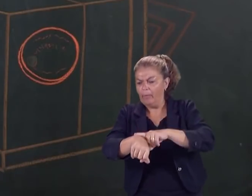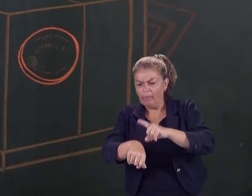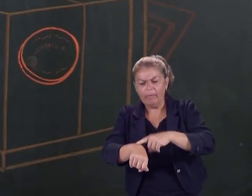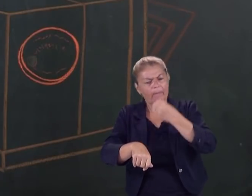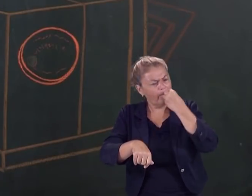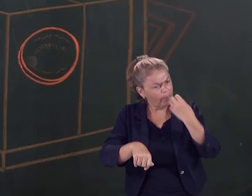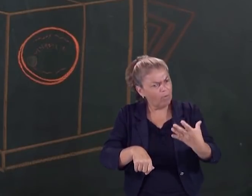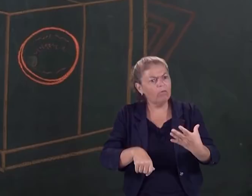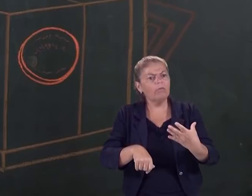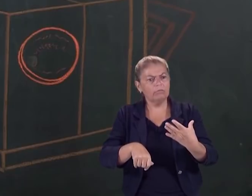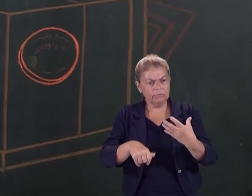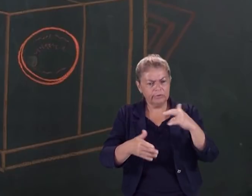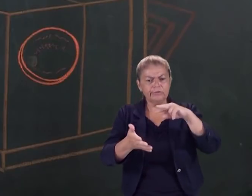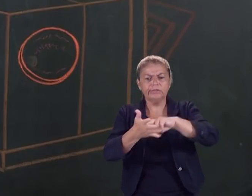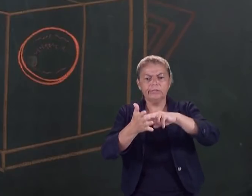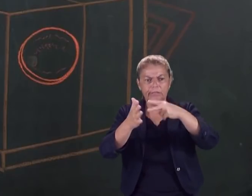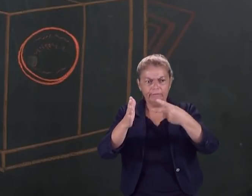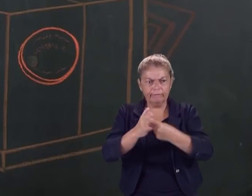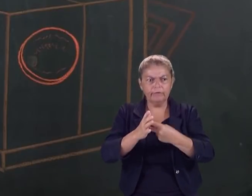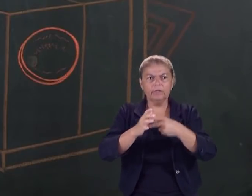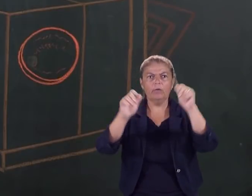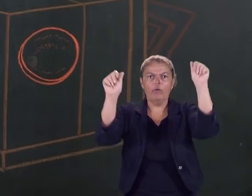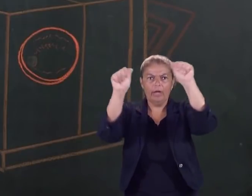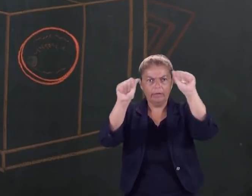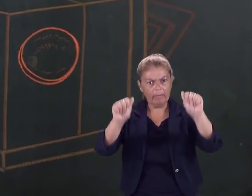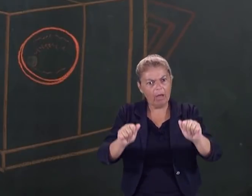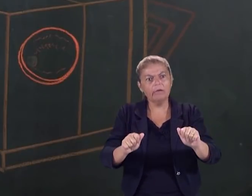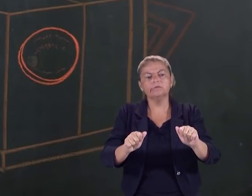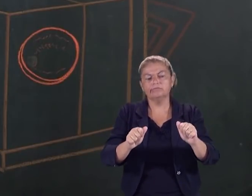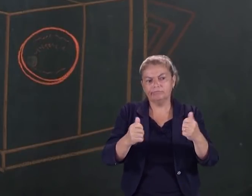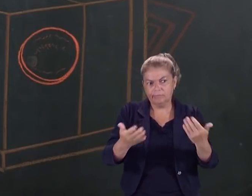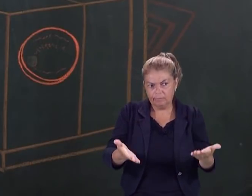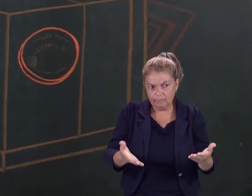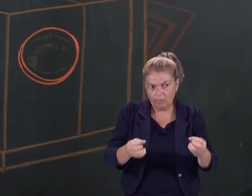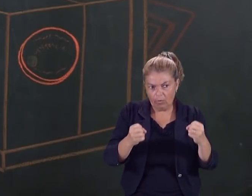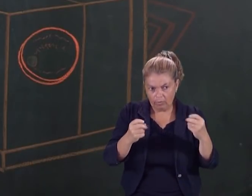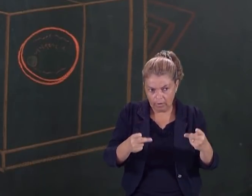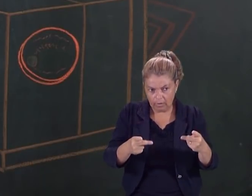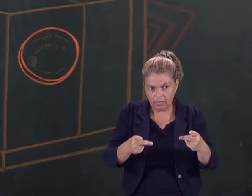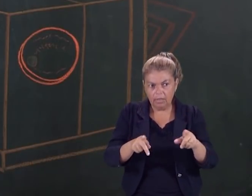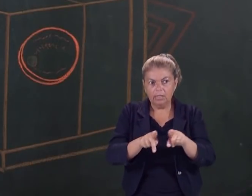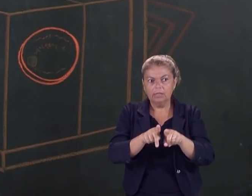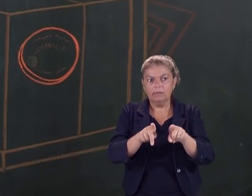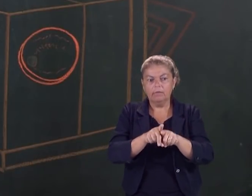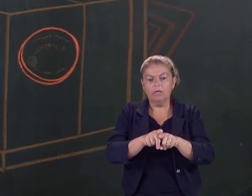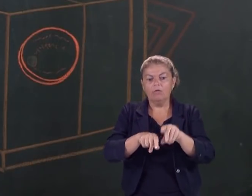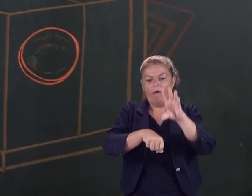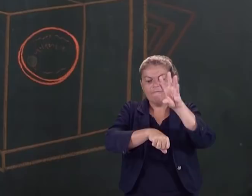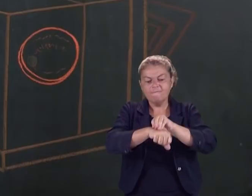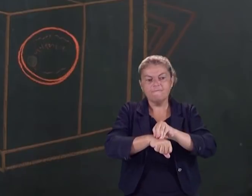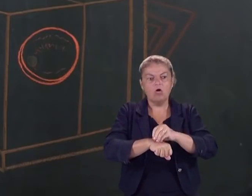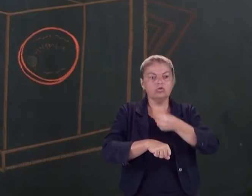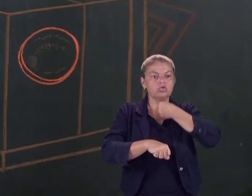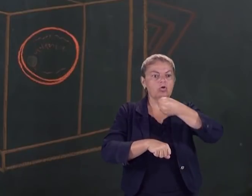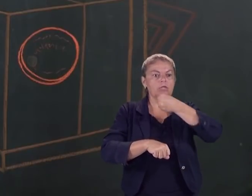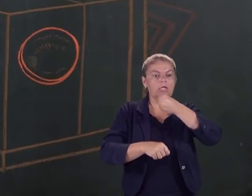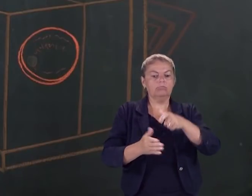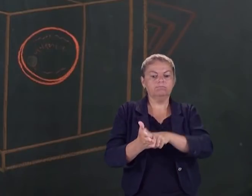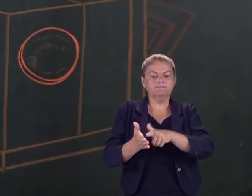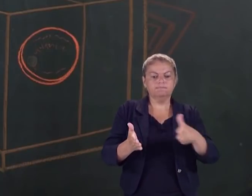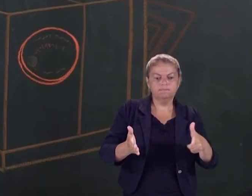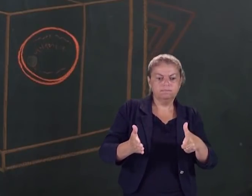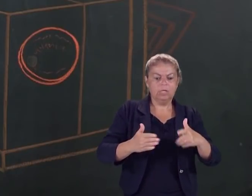toda a complexidade que é compor uma imagem e deixá-la interessante. Então, assim, ele trabalha com o fotojornalismo juntamente com as